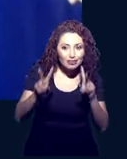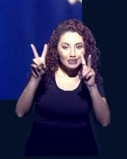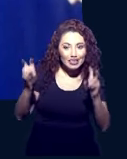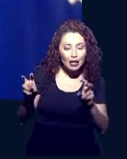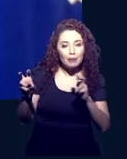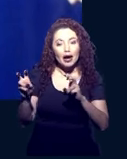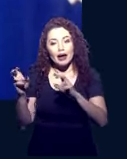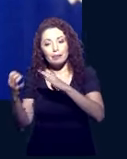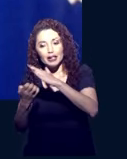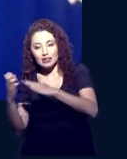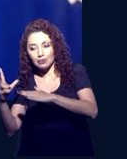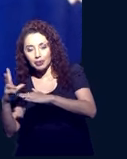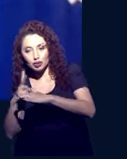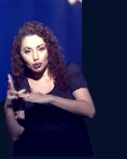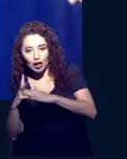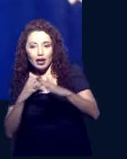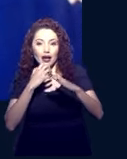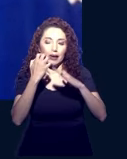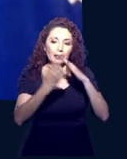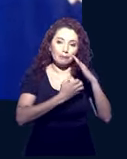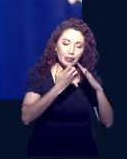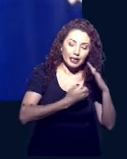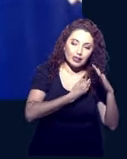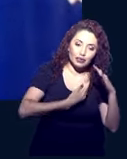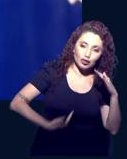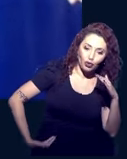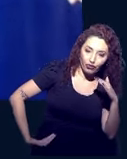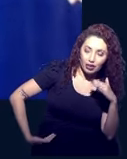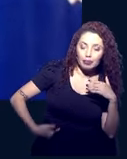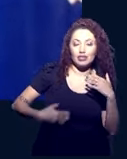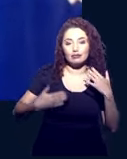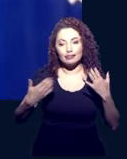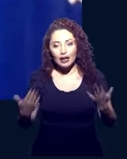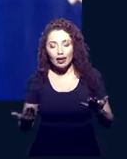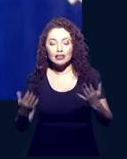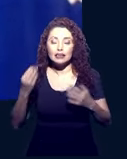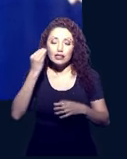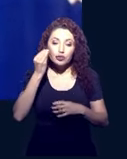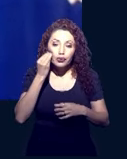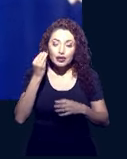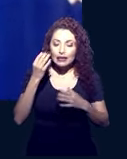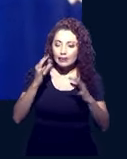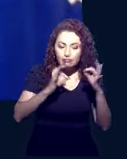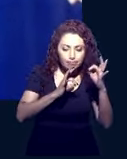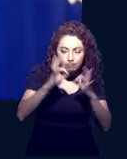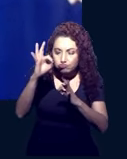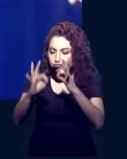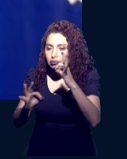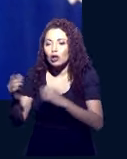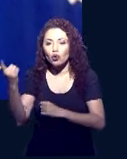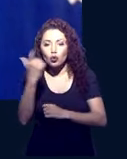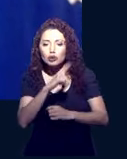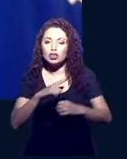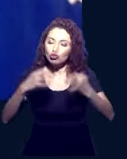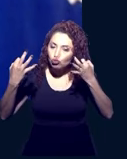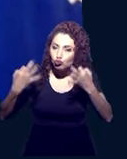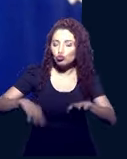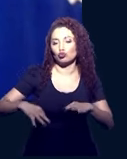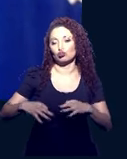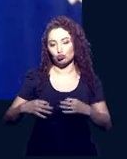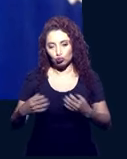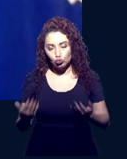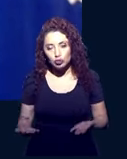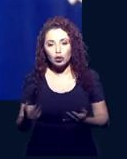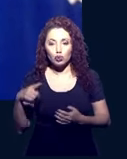instituições públicas e instituições privadas o máximo de consenso possível e o máximo de Justiça tributária possível então é esse o caminho que nós